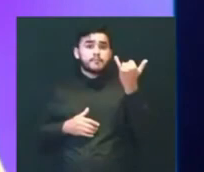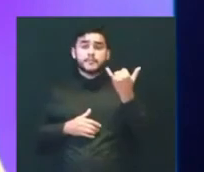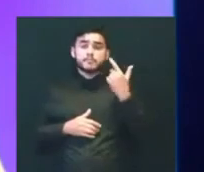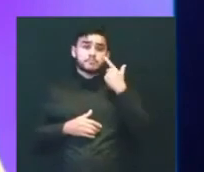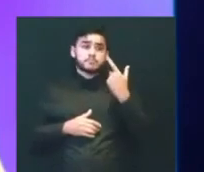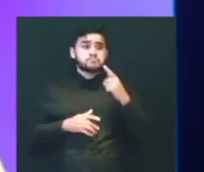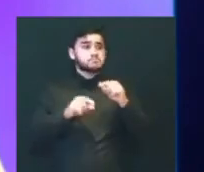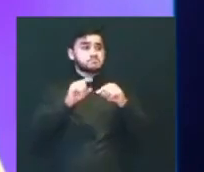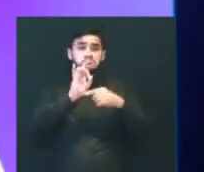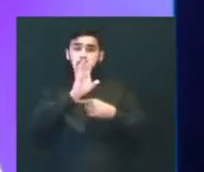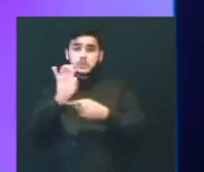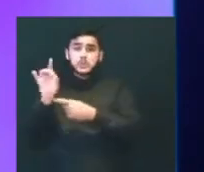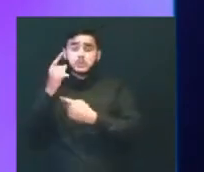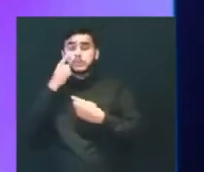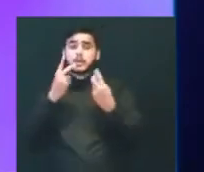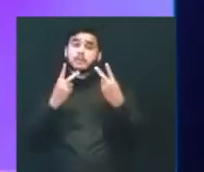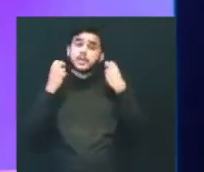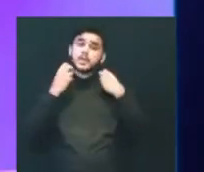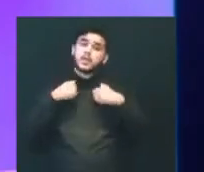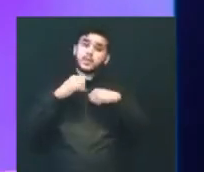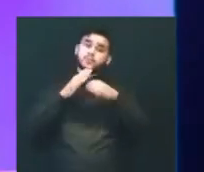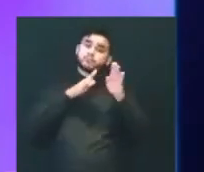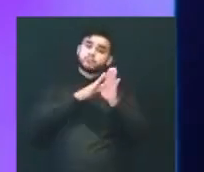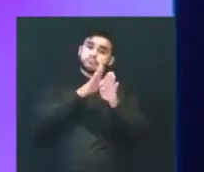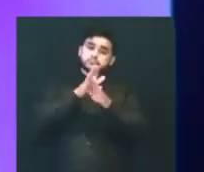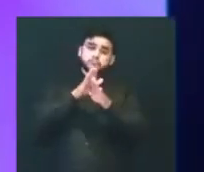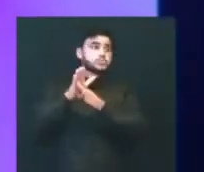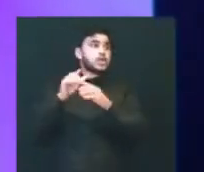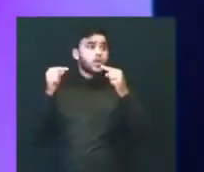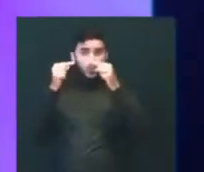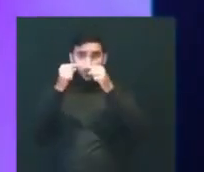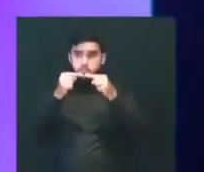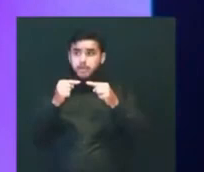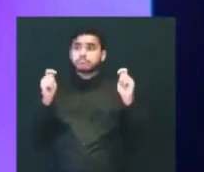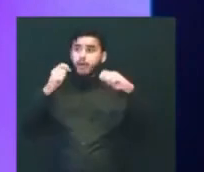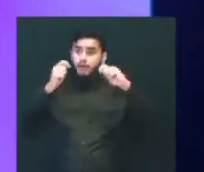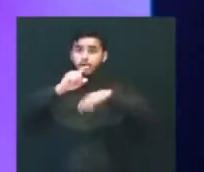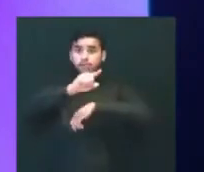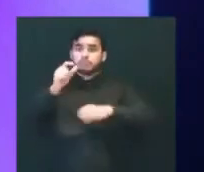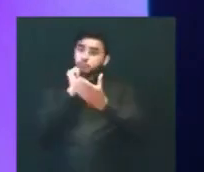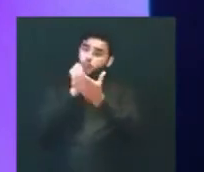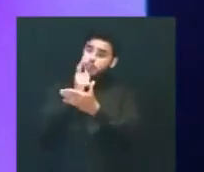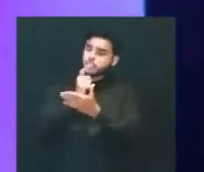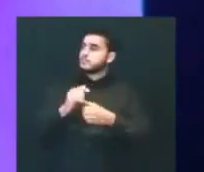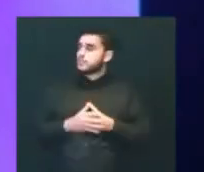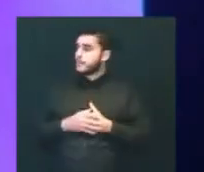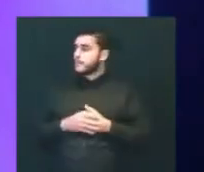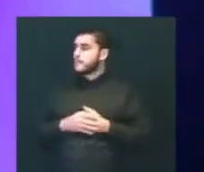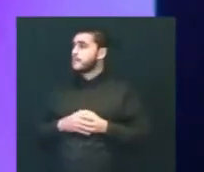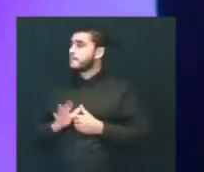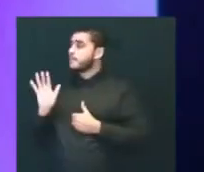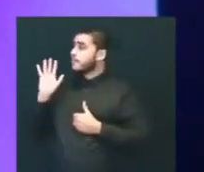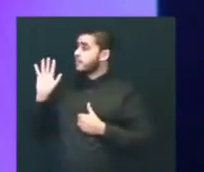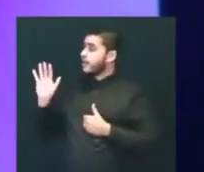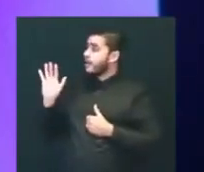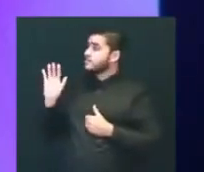um, o acesso de cada um, sugerir essas refeições que cabem na rotina da pessoa. Mas,